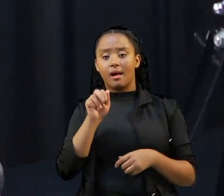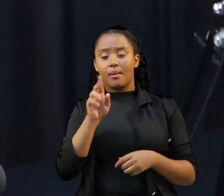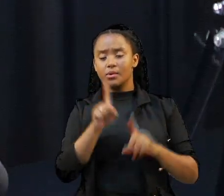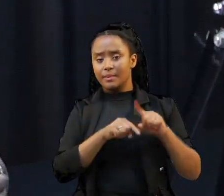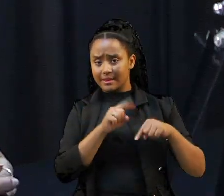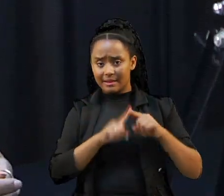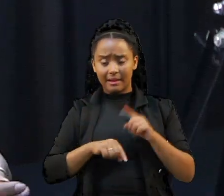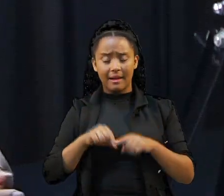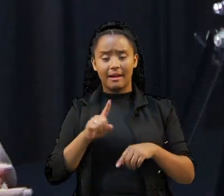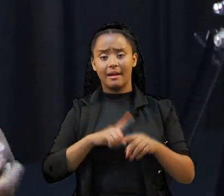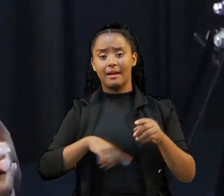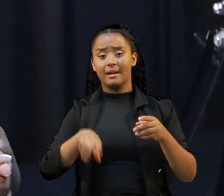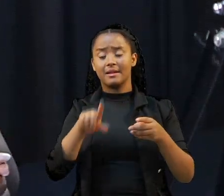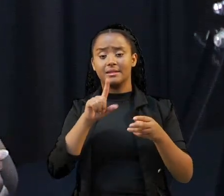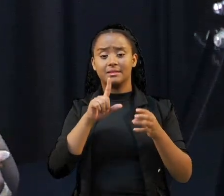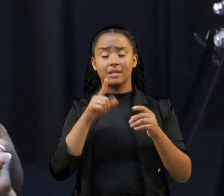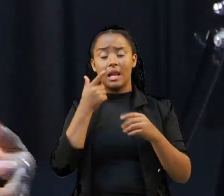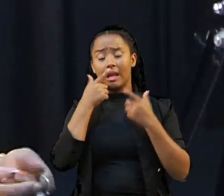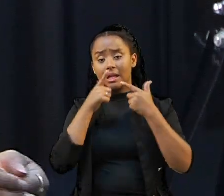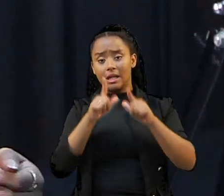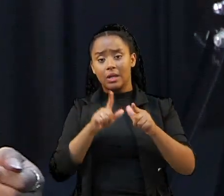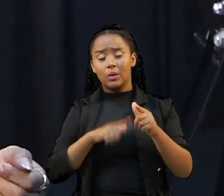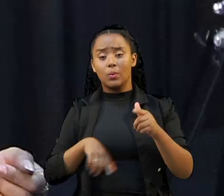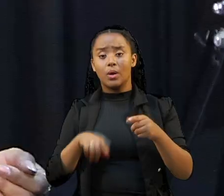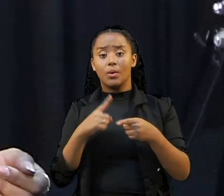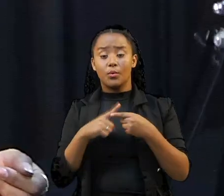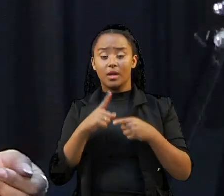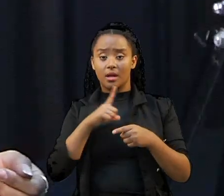língua mesmo. Tipo, tem aulas de